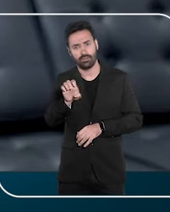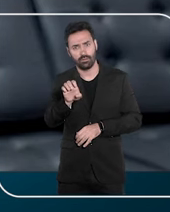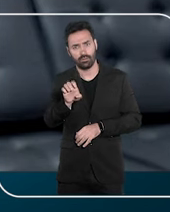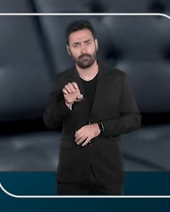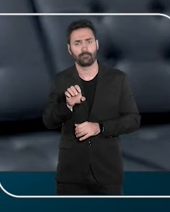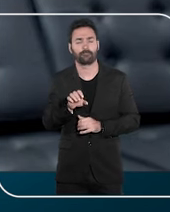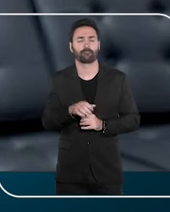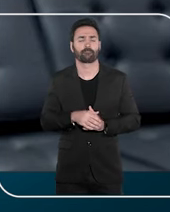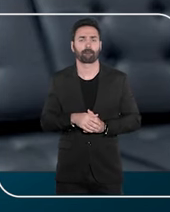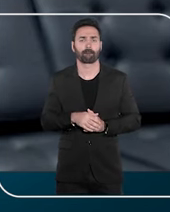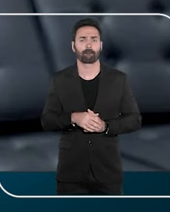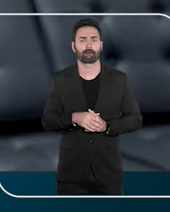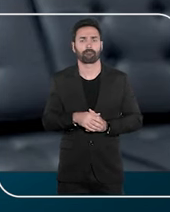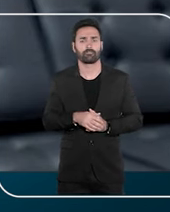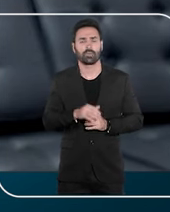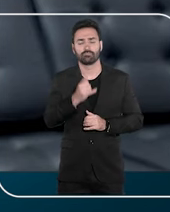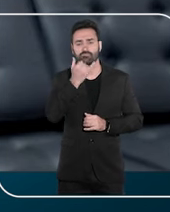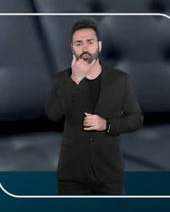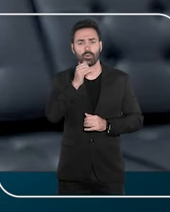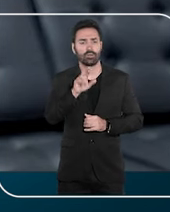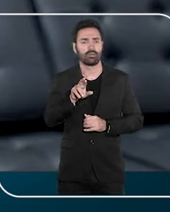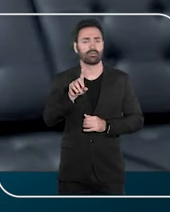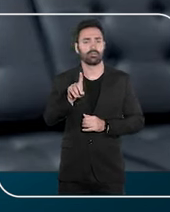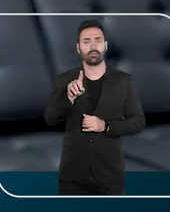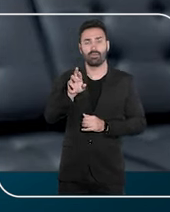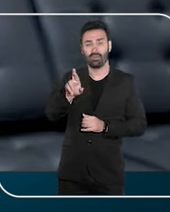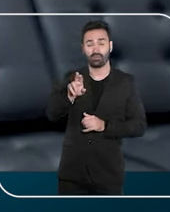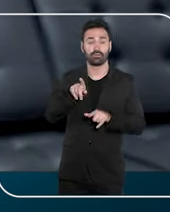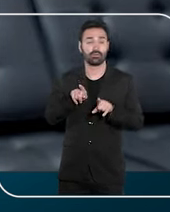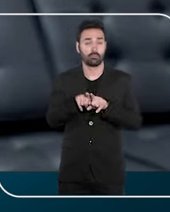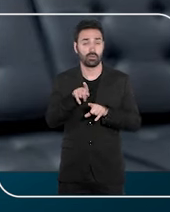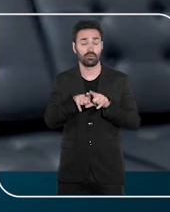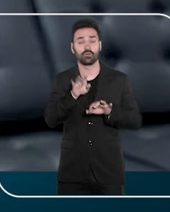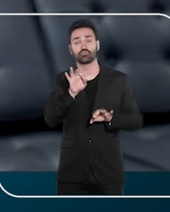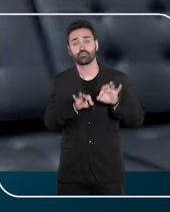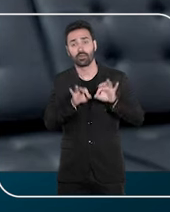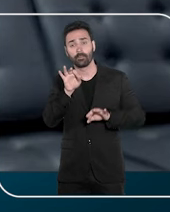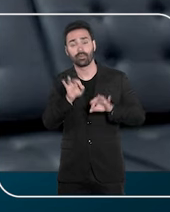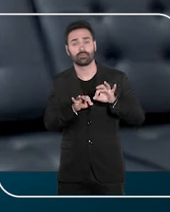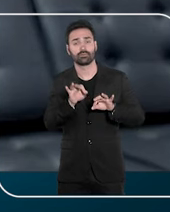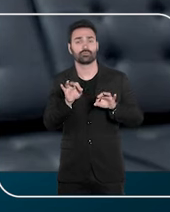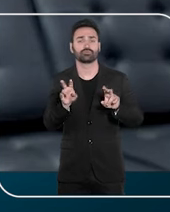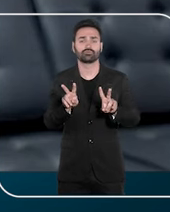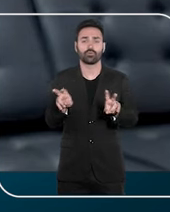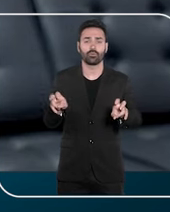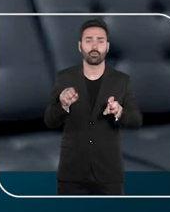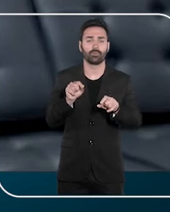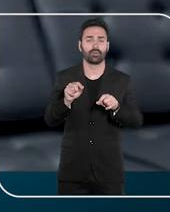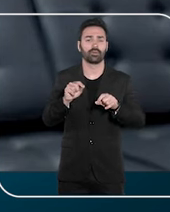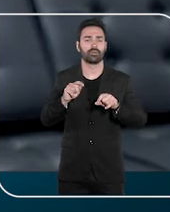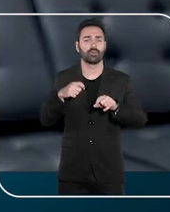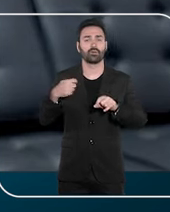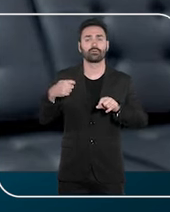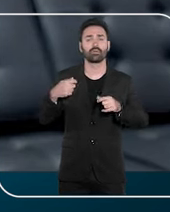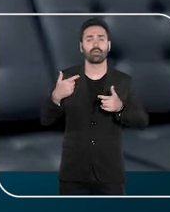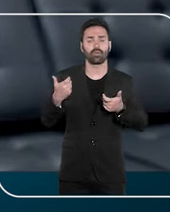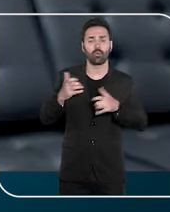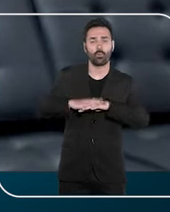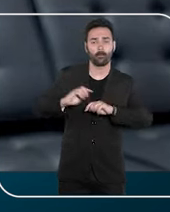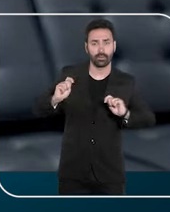repetitivas, ou julgamento de incidentes de assunção de competência,